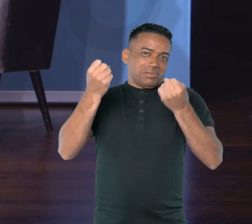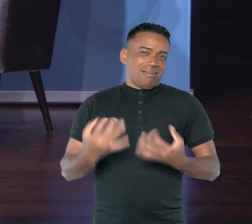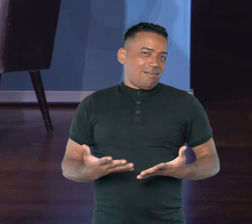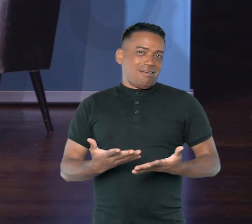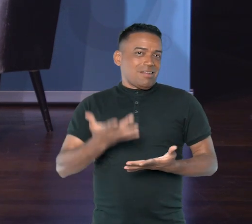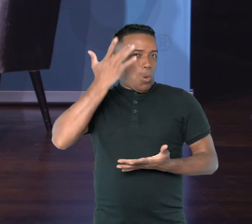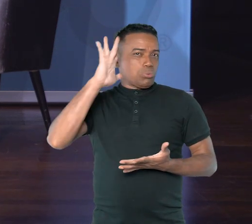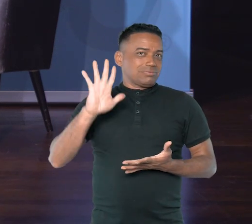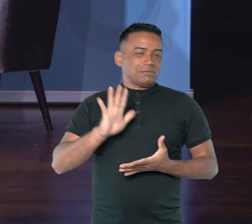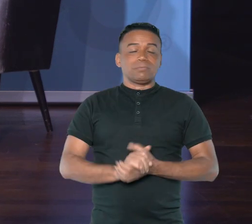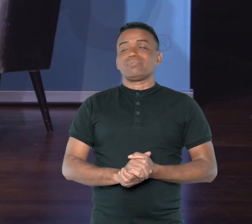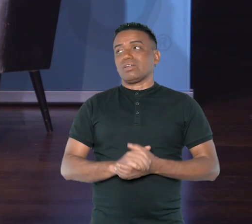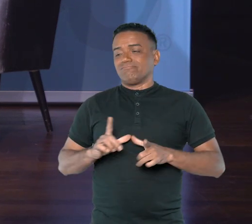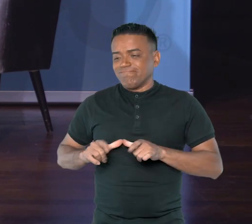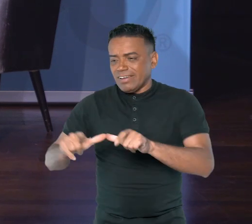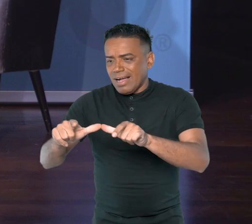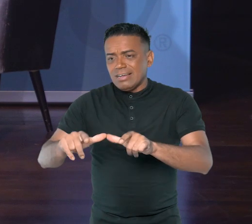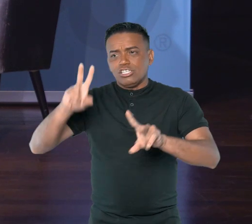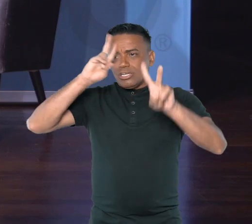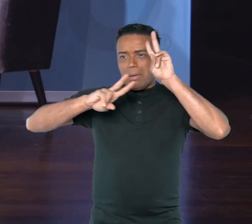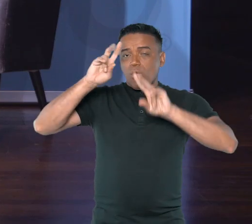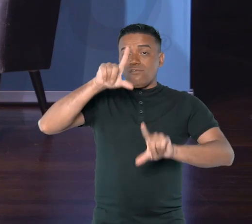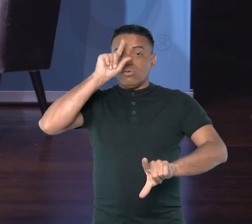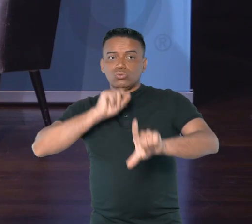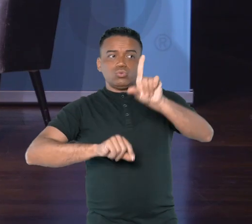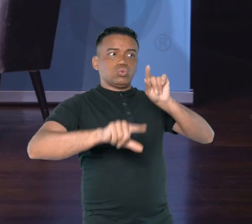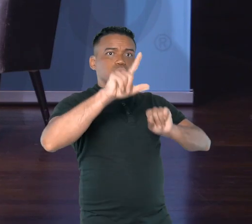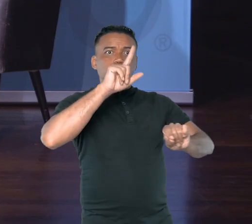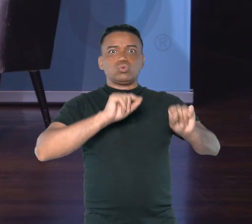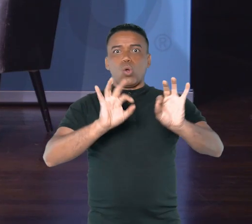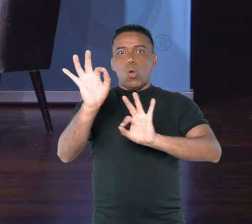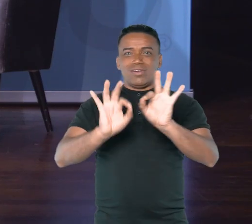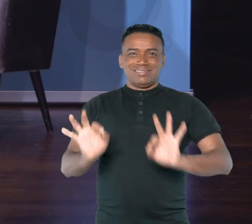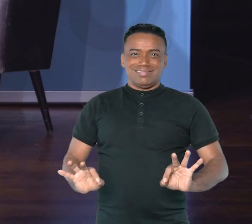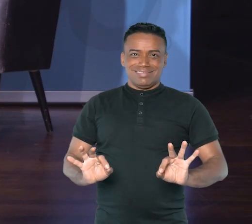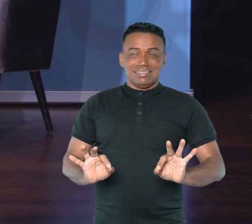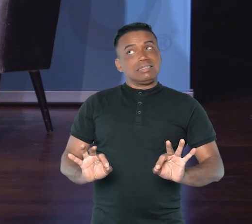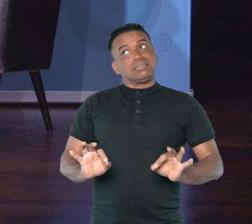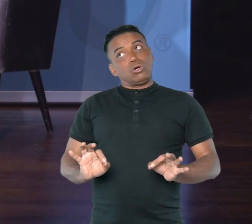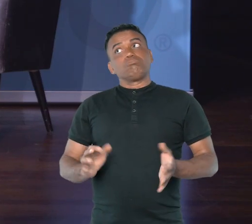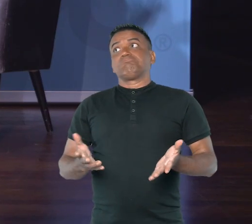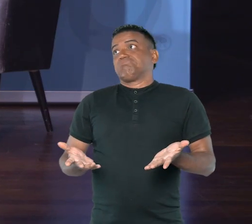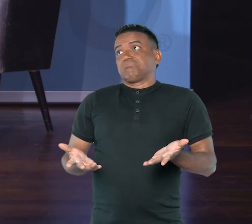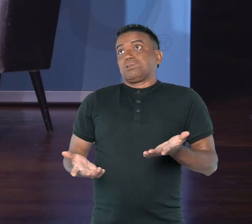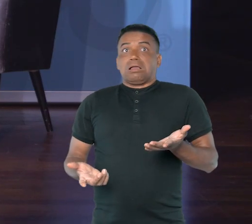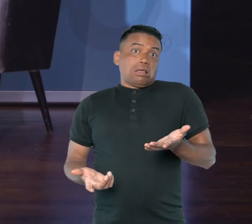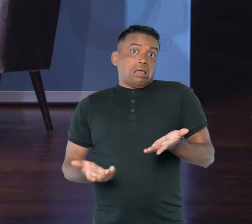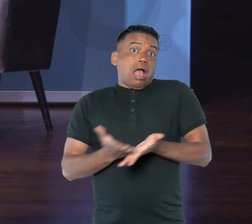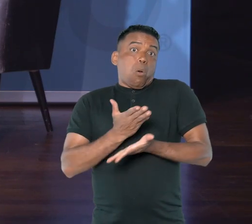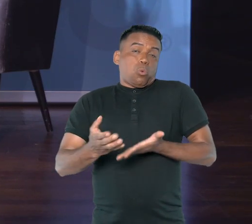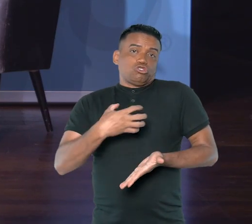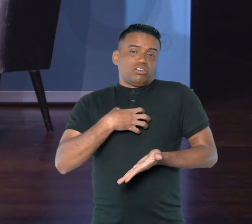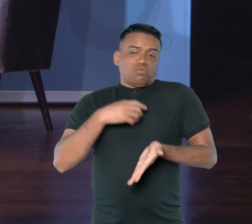viagens, eu costumo dizer que a memória foi selecionando. Então, de alguma forma, eu fui escrevendo